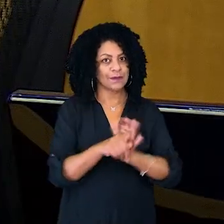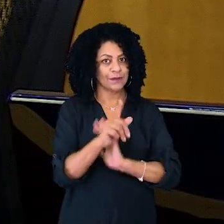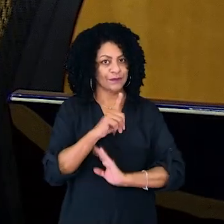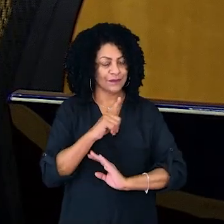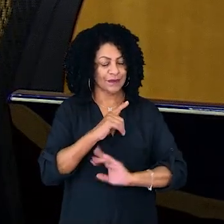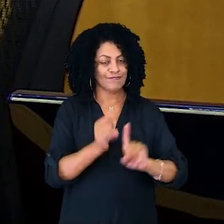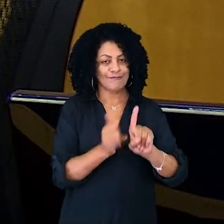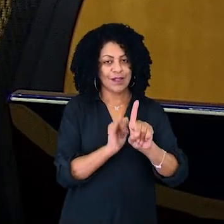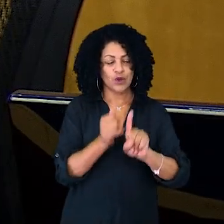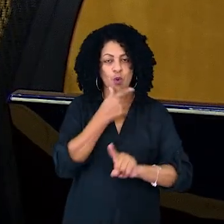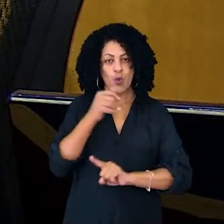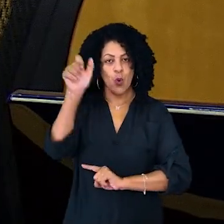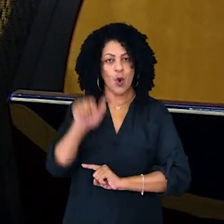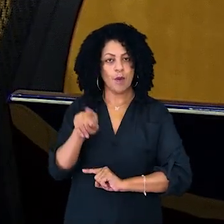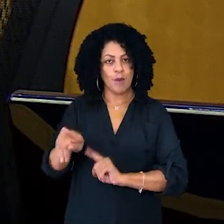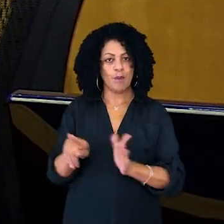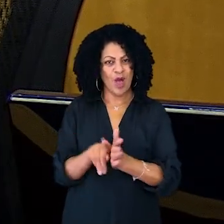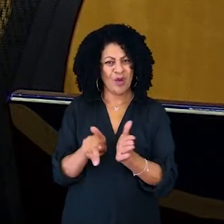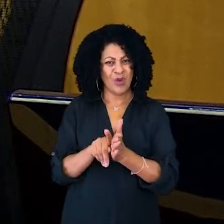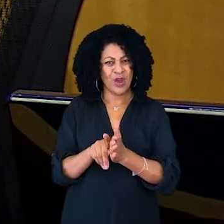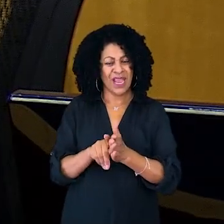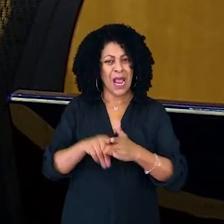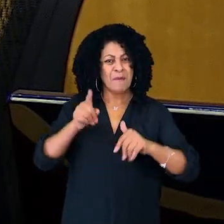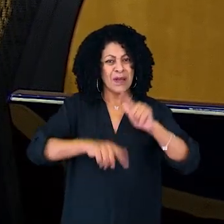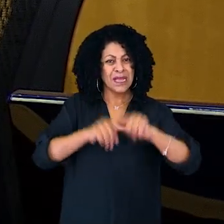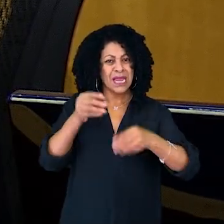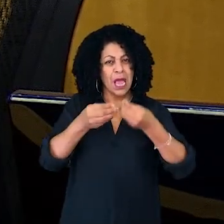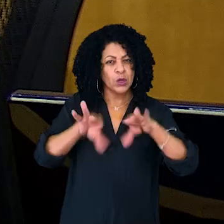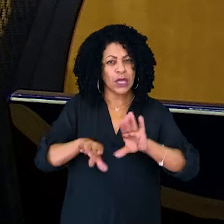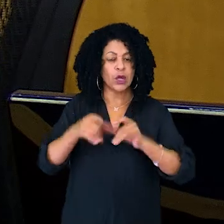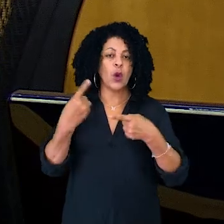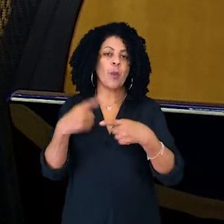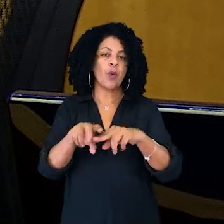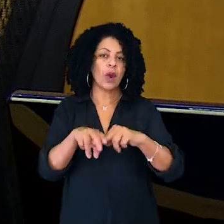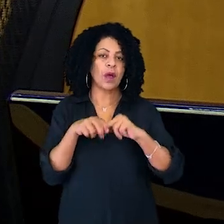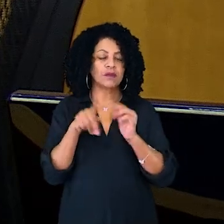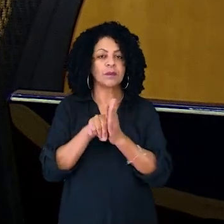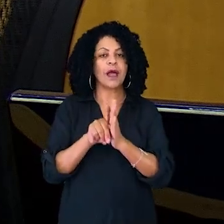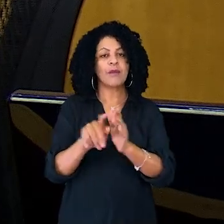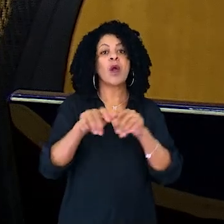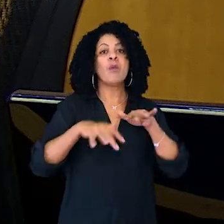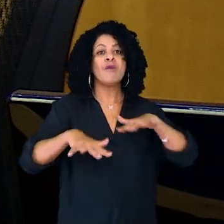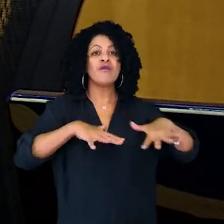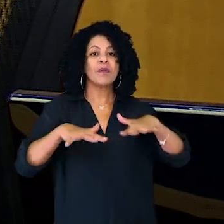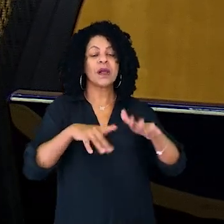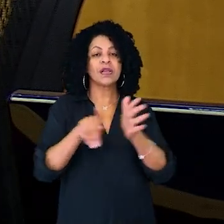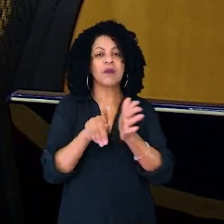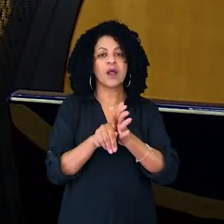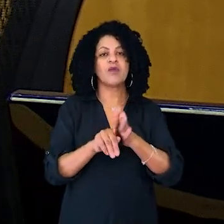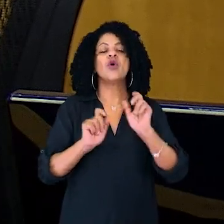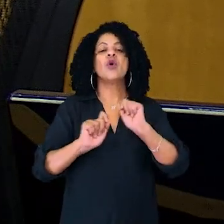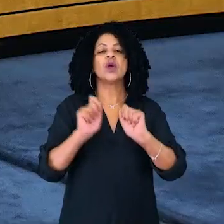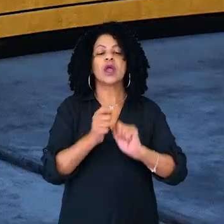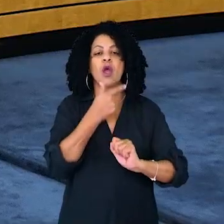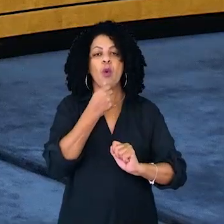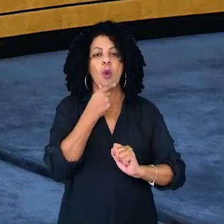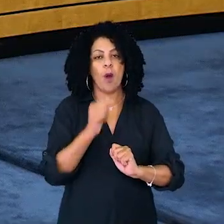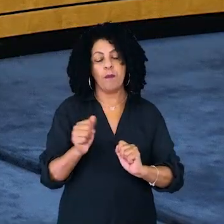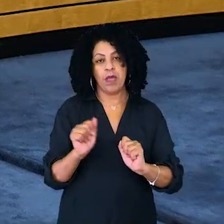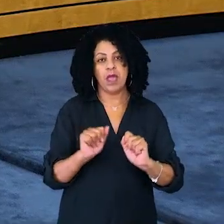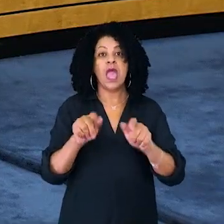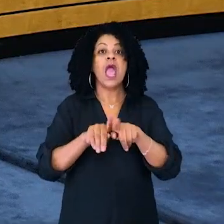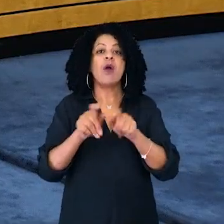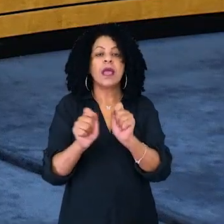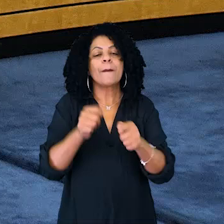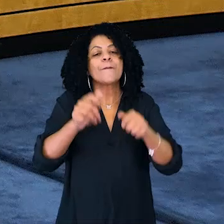Para o relator, o trabalhador sofreu dano material por ter participado do movimento e, por isso, condenou a Pirelli a